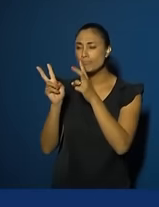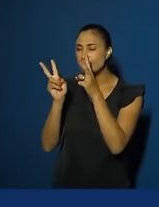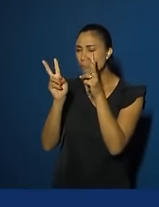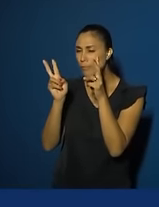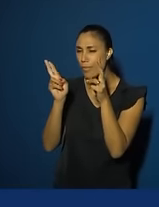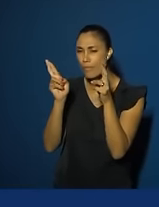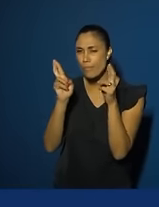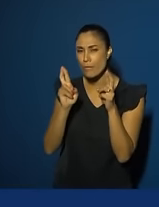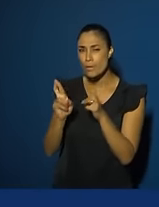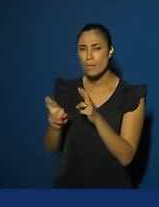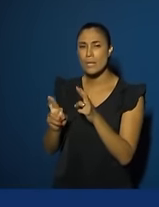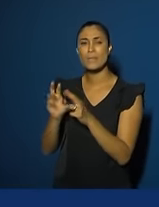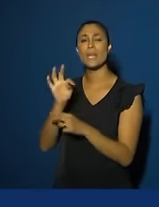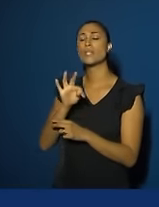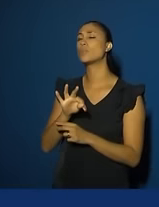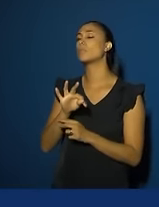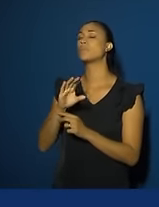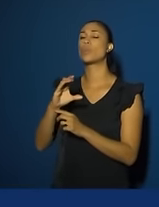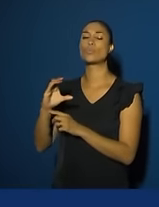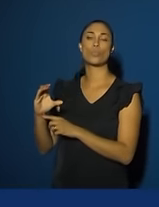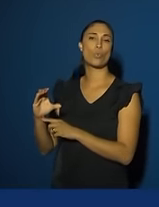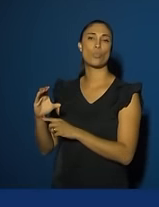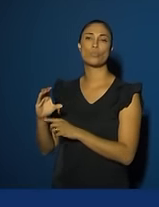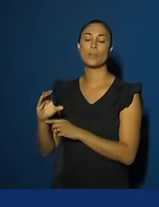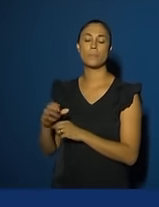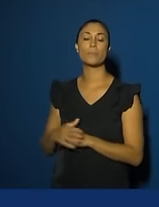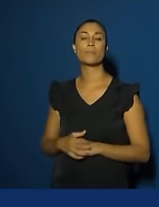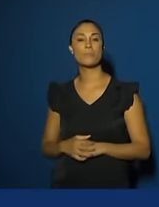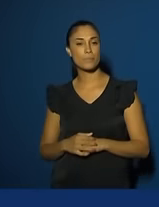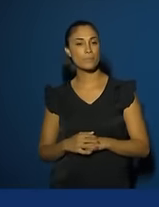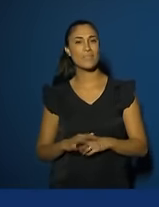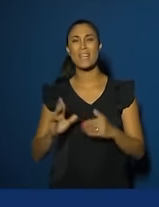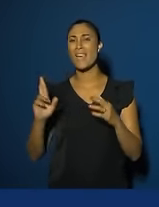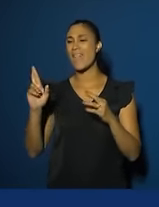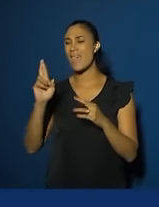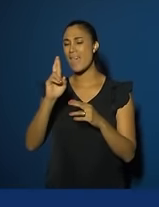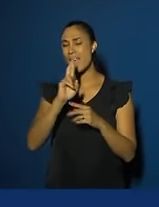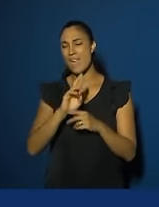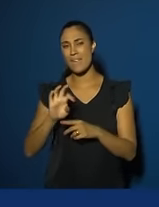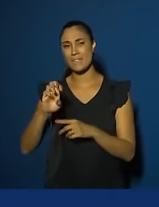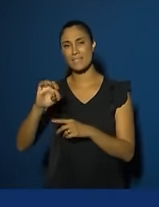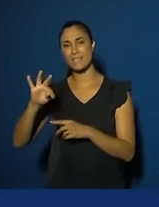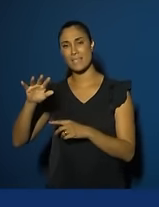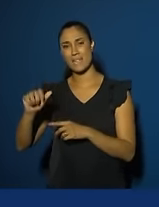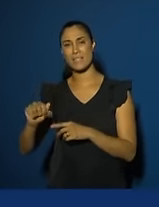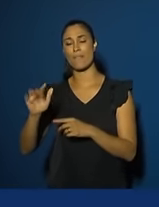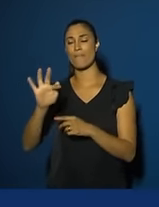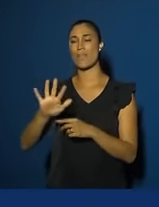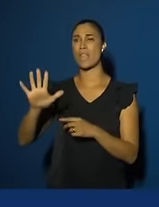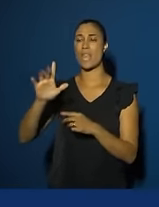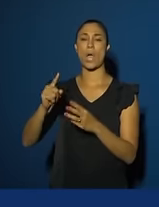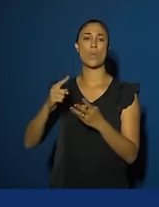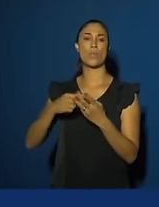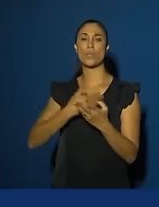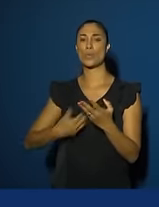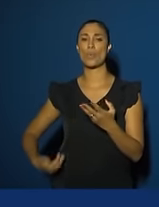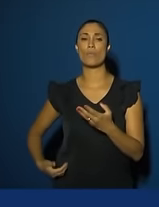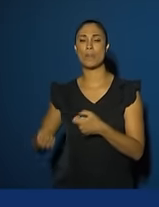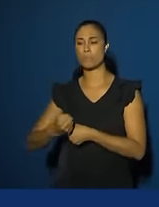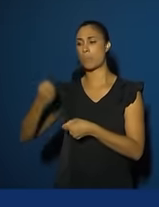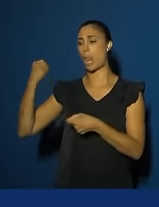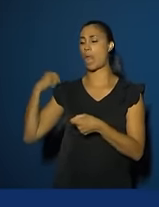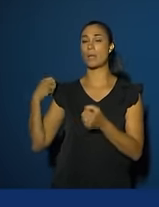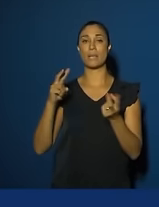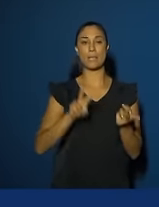nem do tribunal de contas nem da pgfn nem da Receita Federal muito menos do governo anterior que na